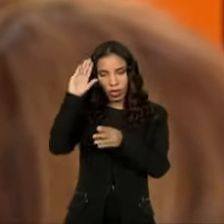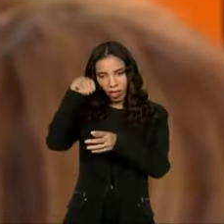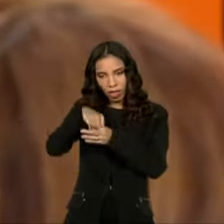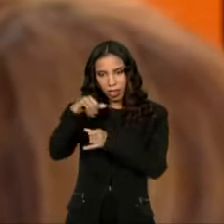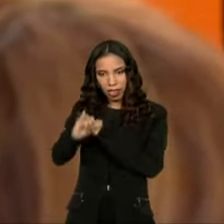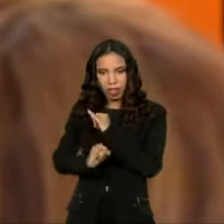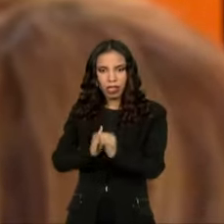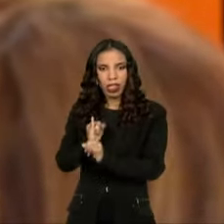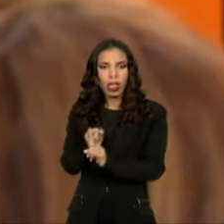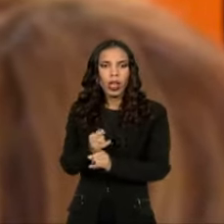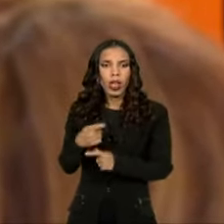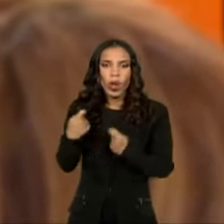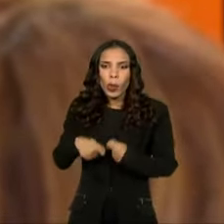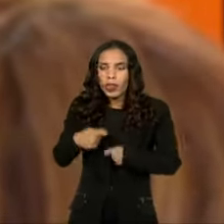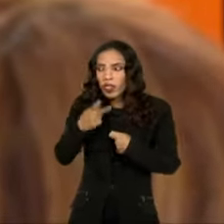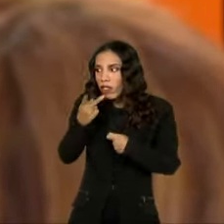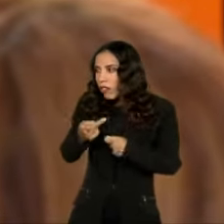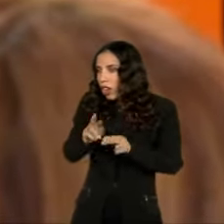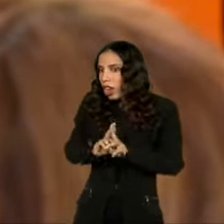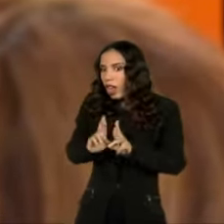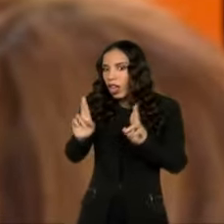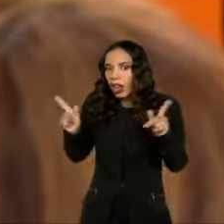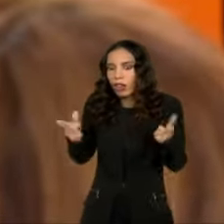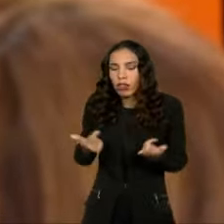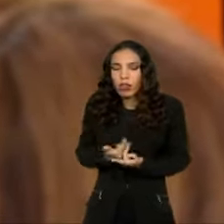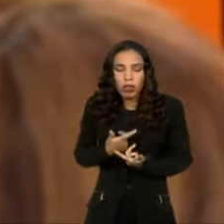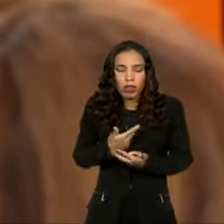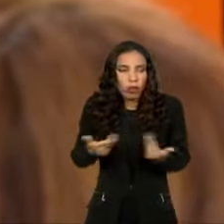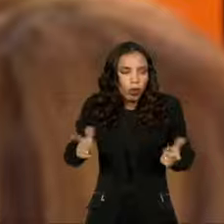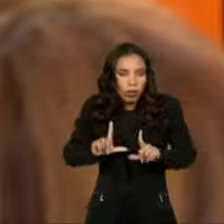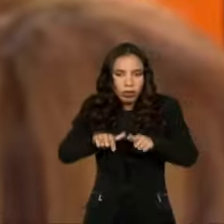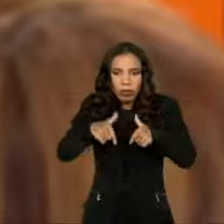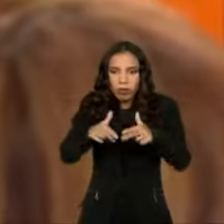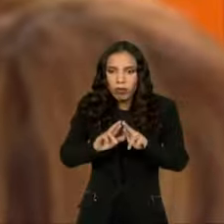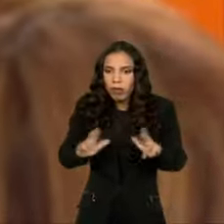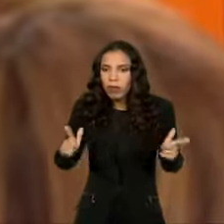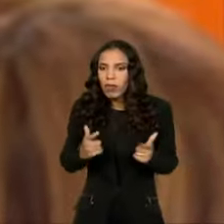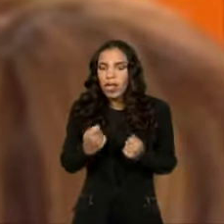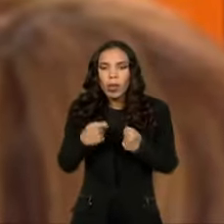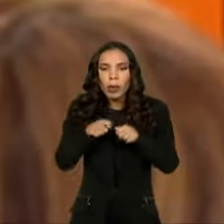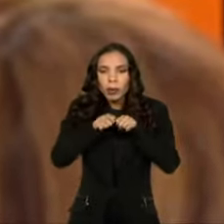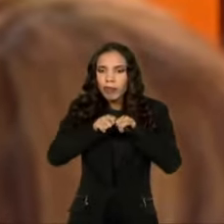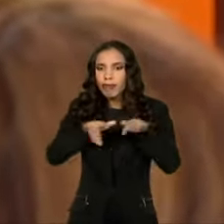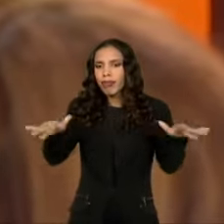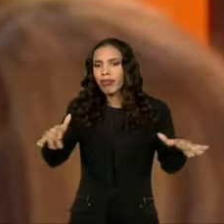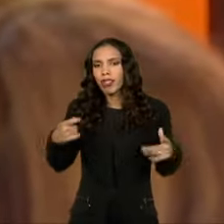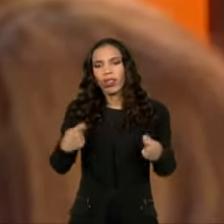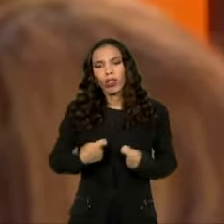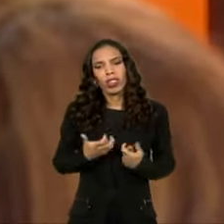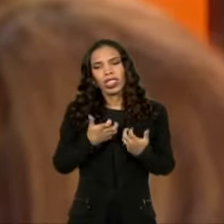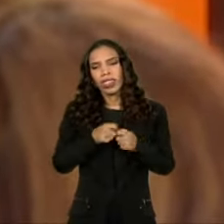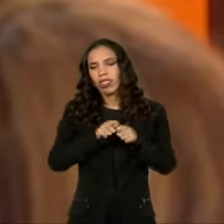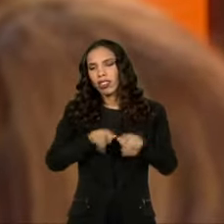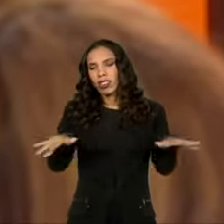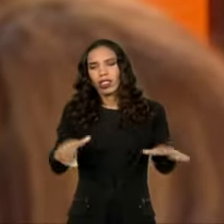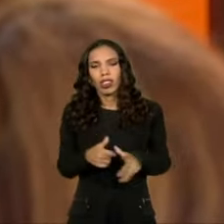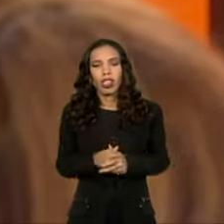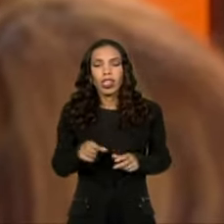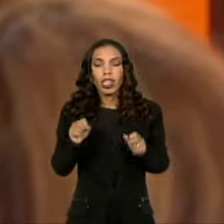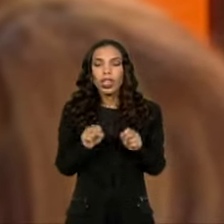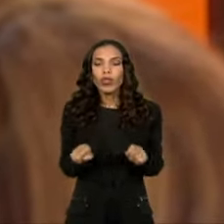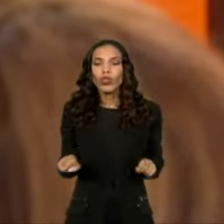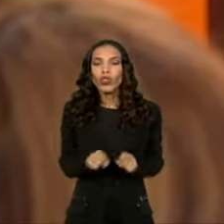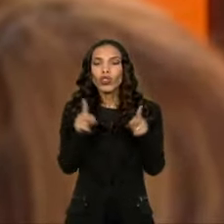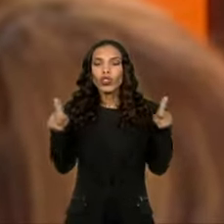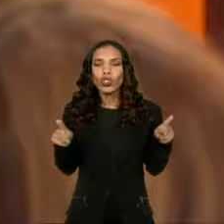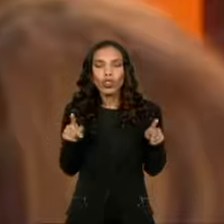fazer alguma coisa diferente, né? É. E aí fui para a internet. E aí eu queria também, assim, expandir um pouco. E aí eu estava no shopping um dia,